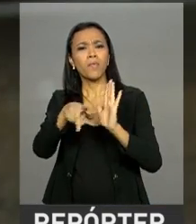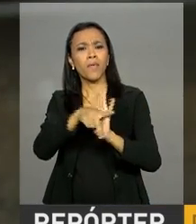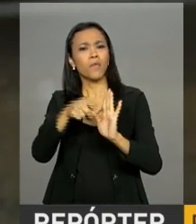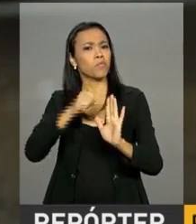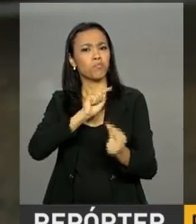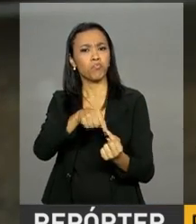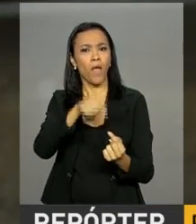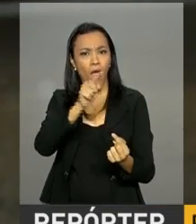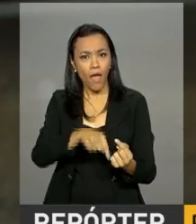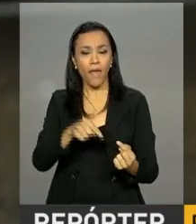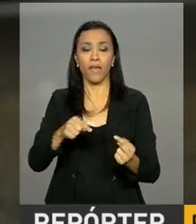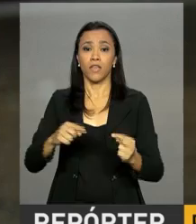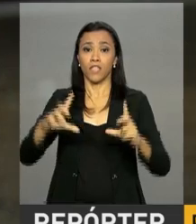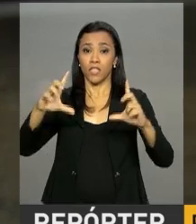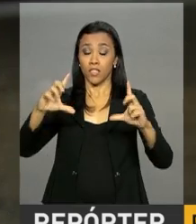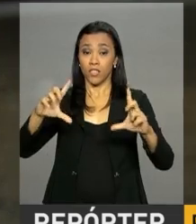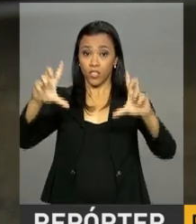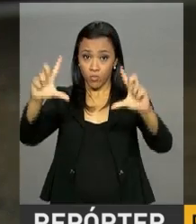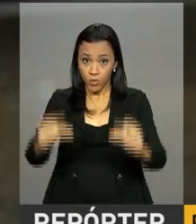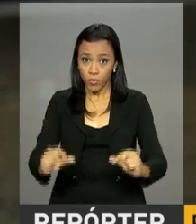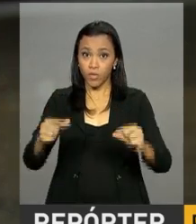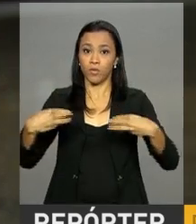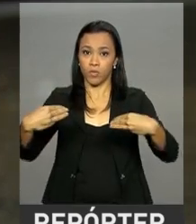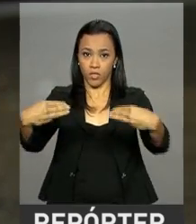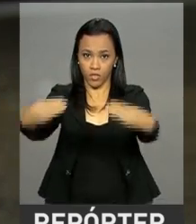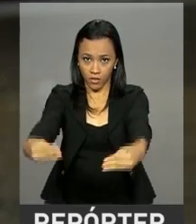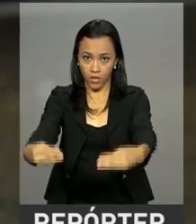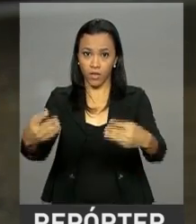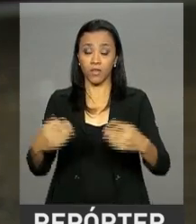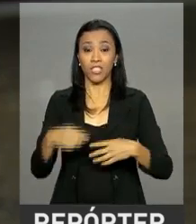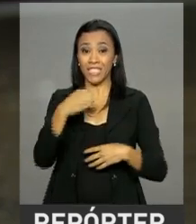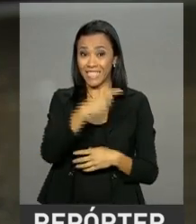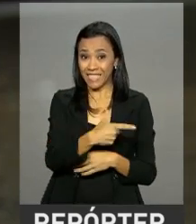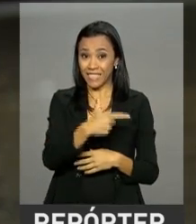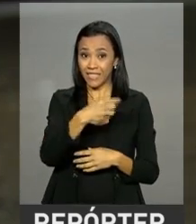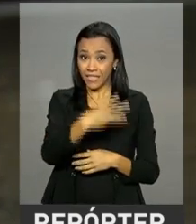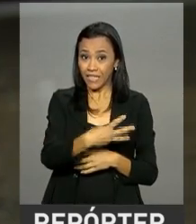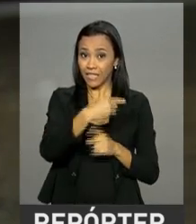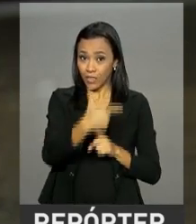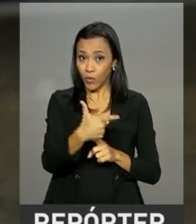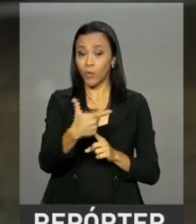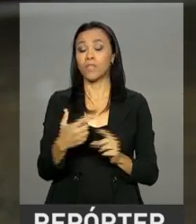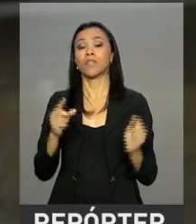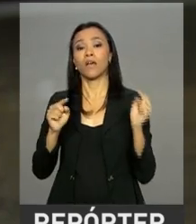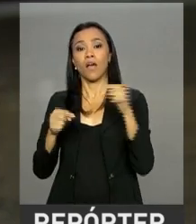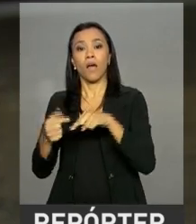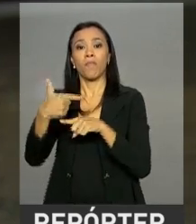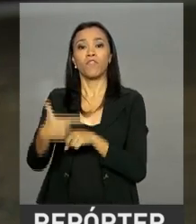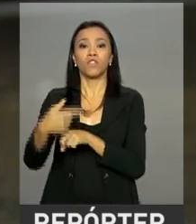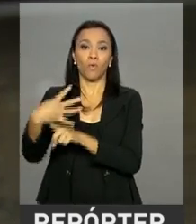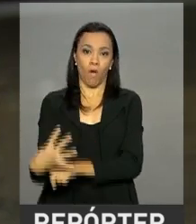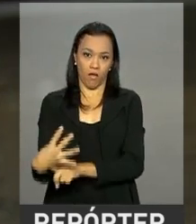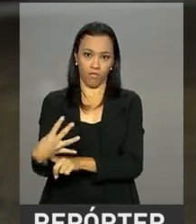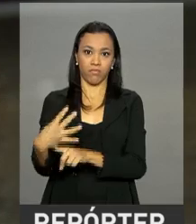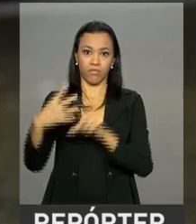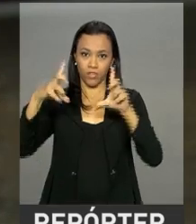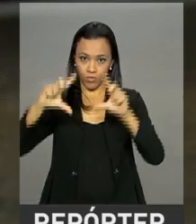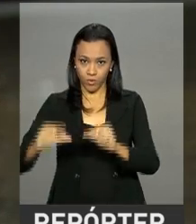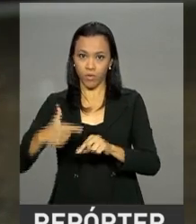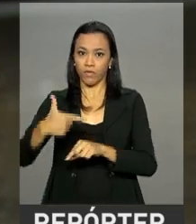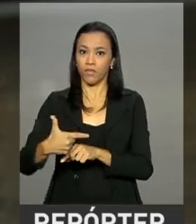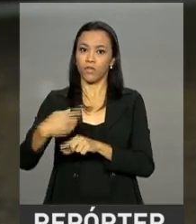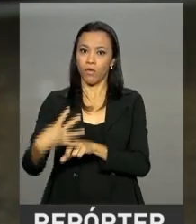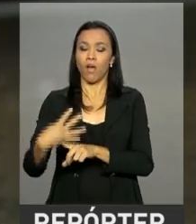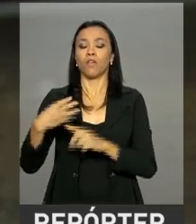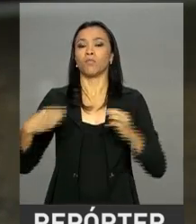Extinção e da função entre alguns Ministérios e que diminui de 32 para 24 o número total de Ministérios entre as